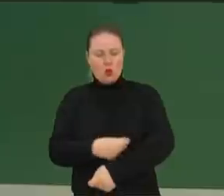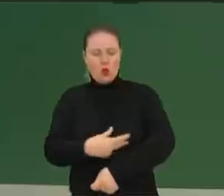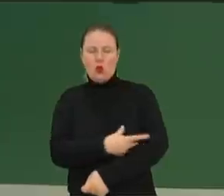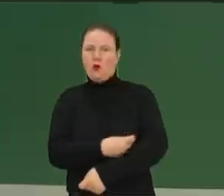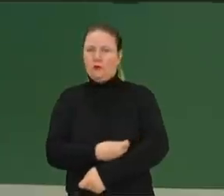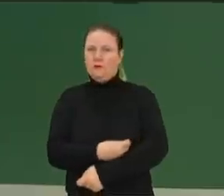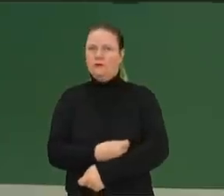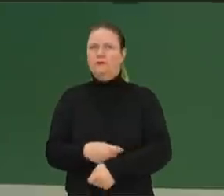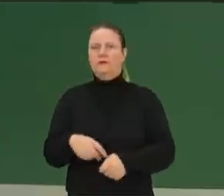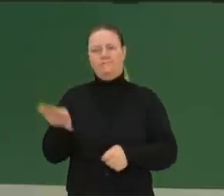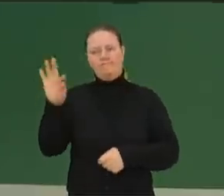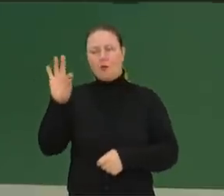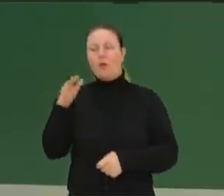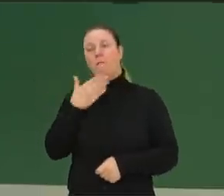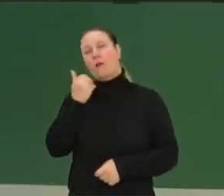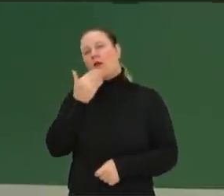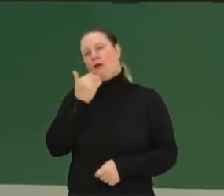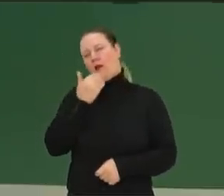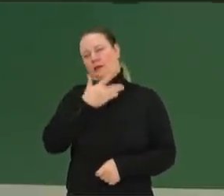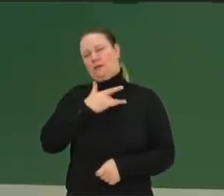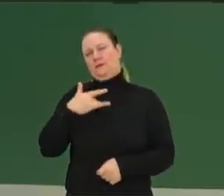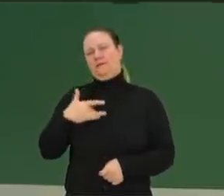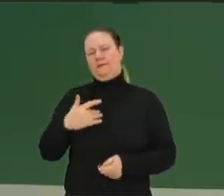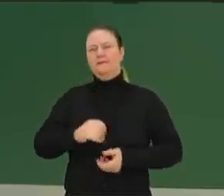plaquetas para corrigir esse problema. Certo?